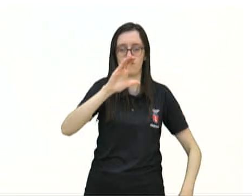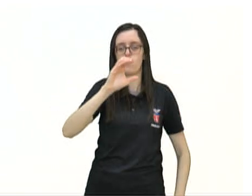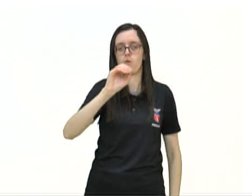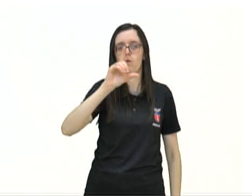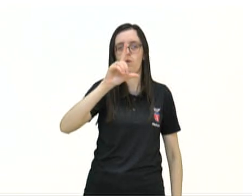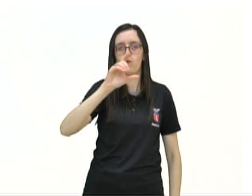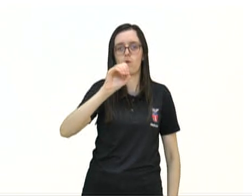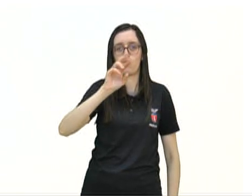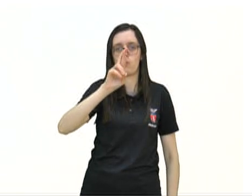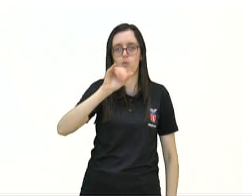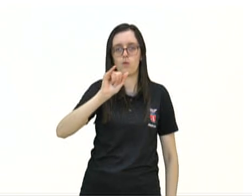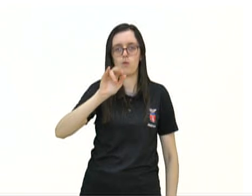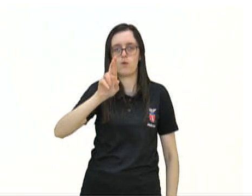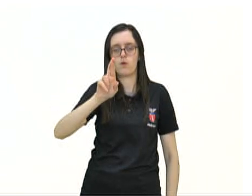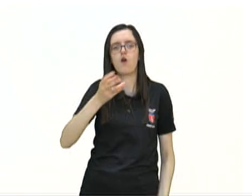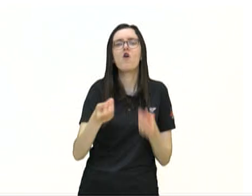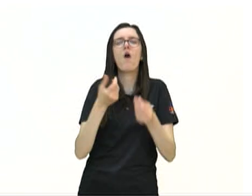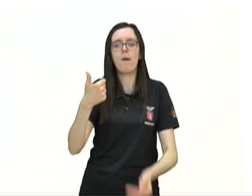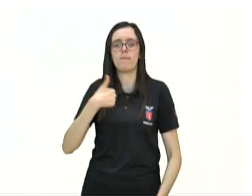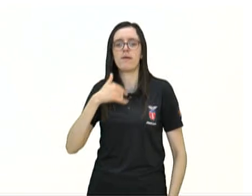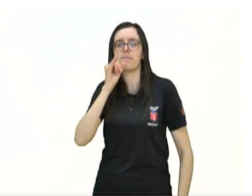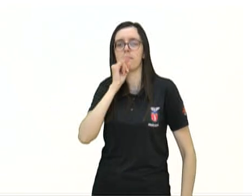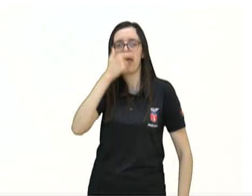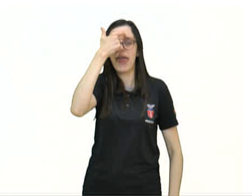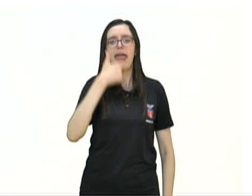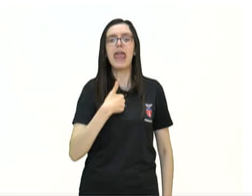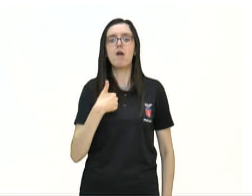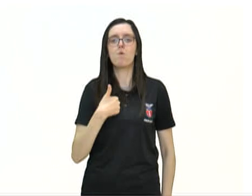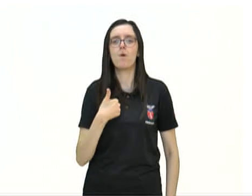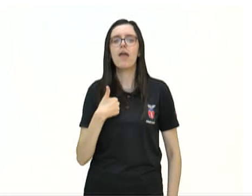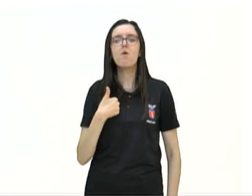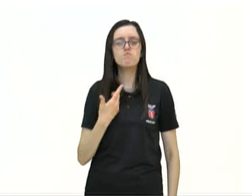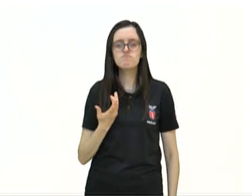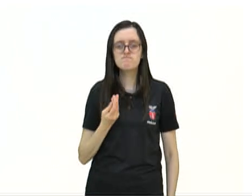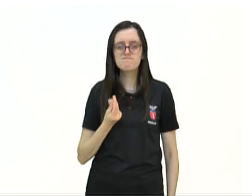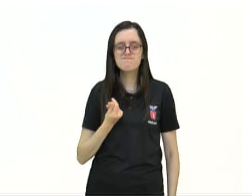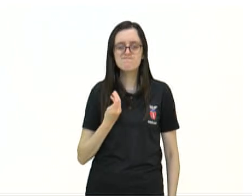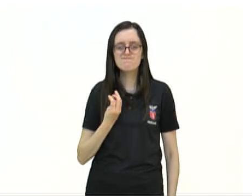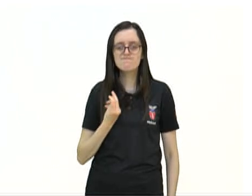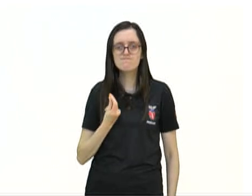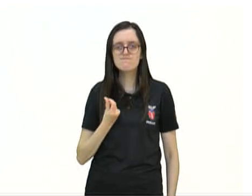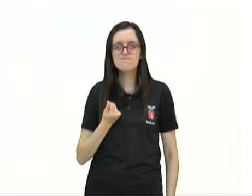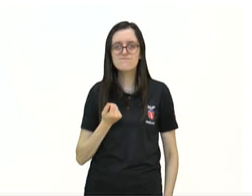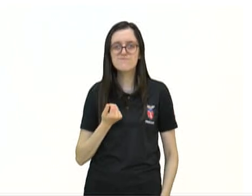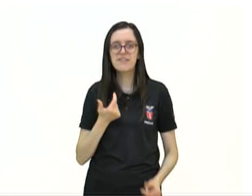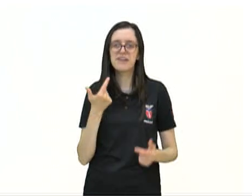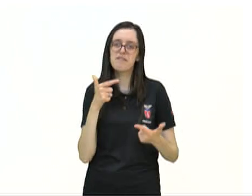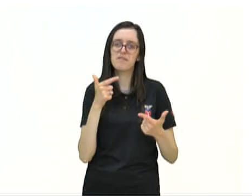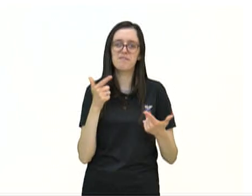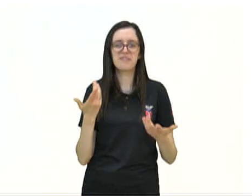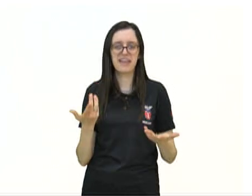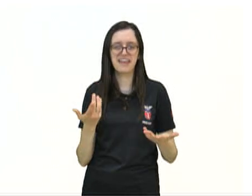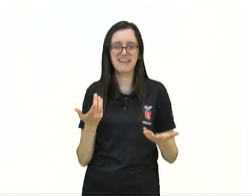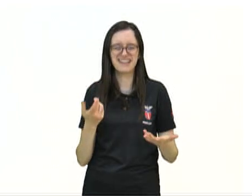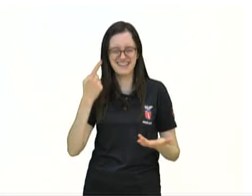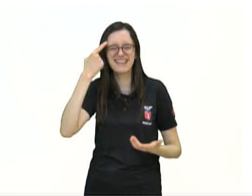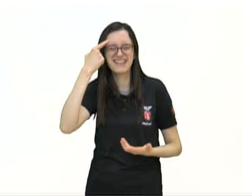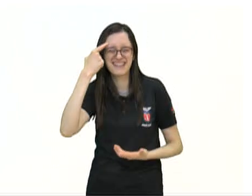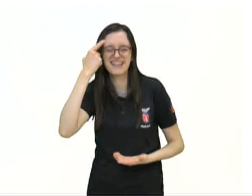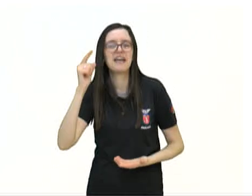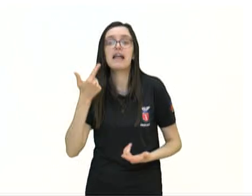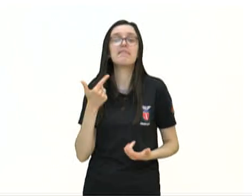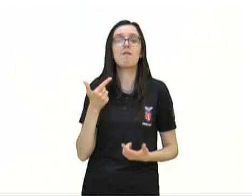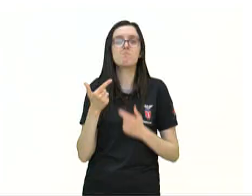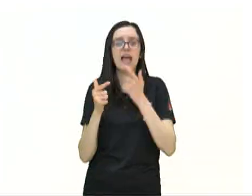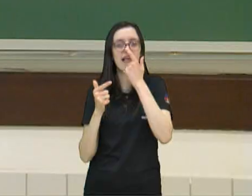colorir? Como que eu vou conjugar o verbo colorir na primeira pessoa? Como será que ficaria? Então, ele é um verbo defectivo,